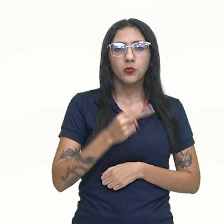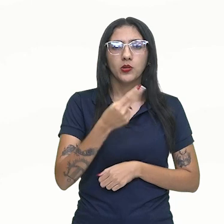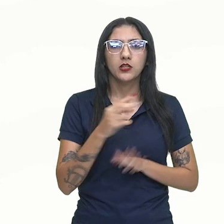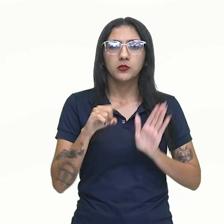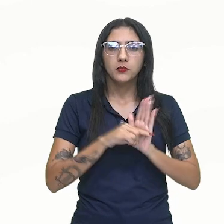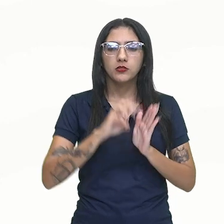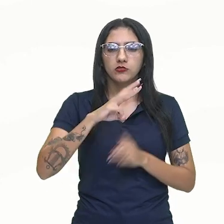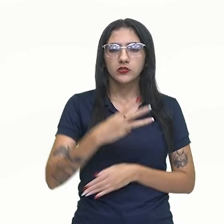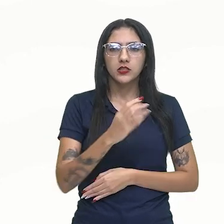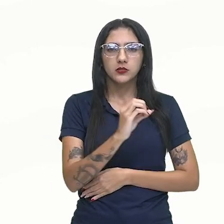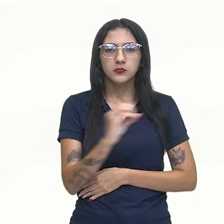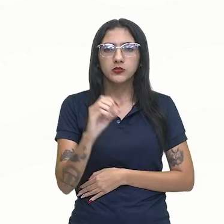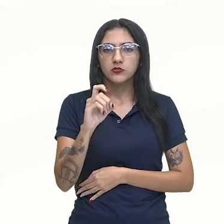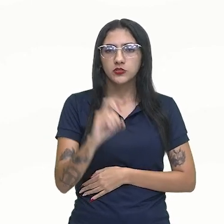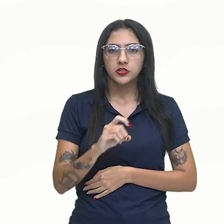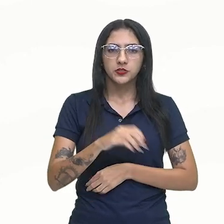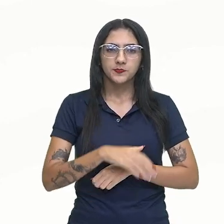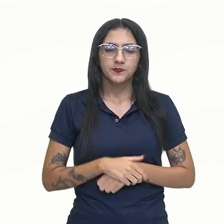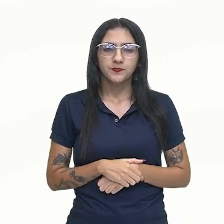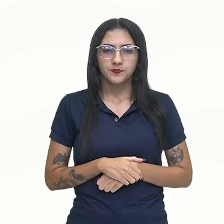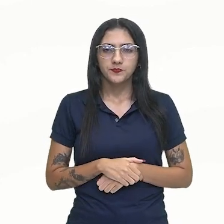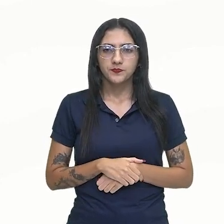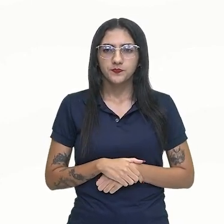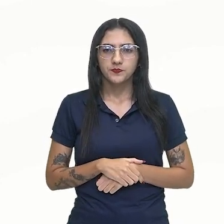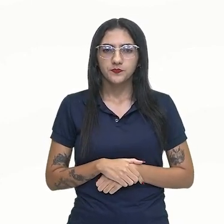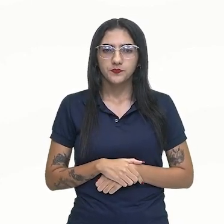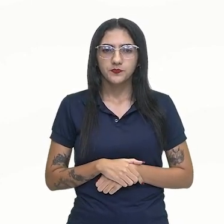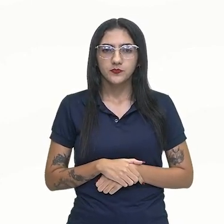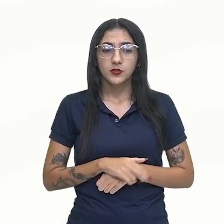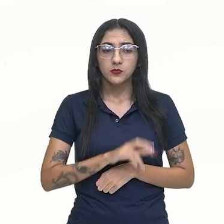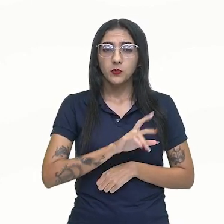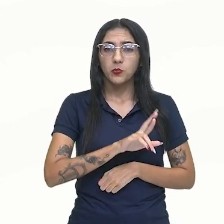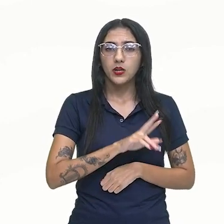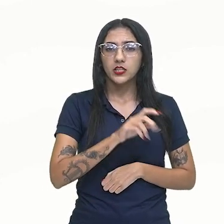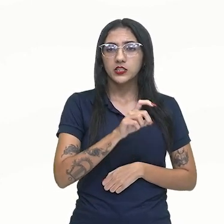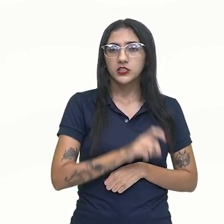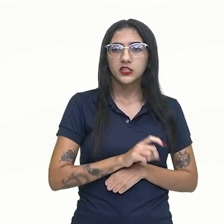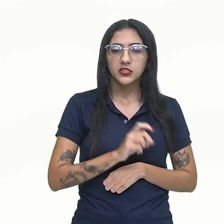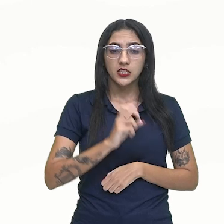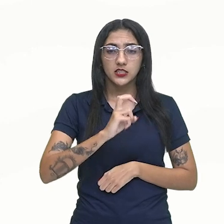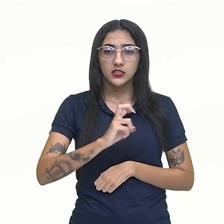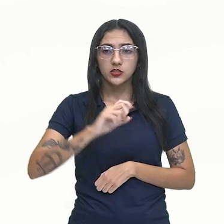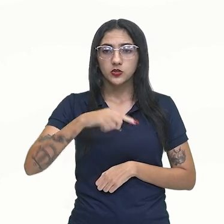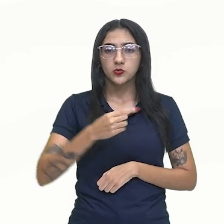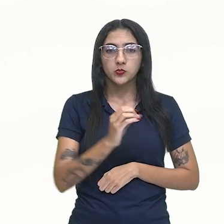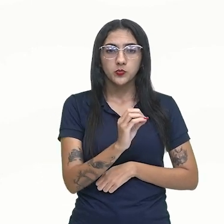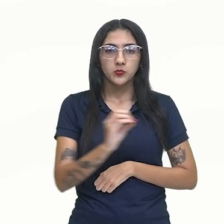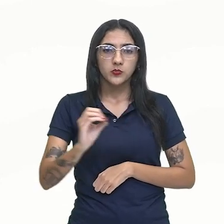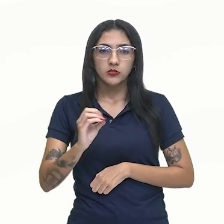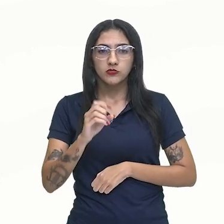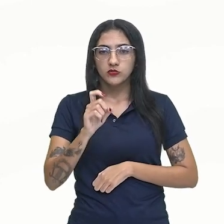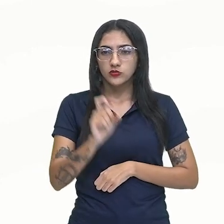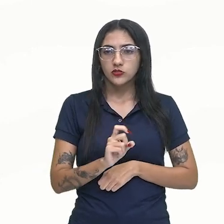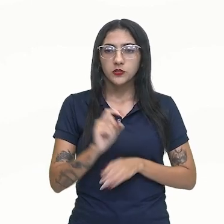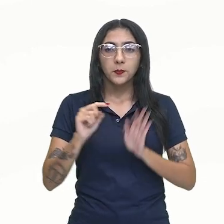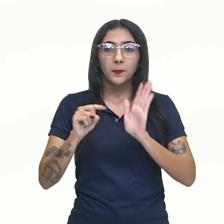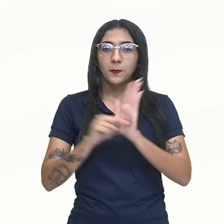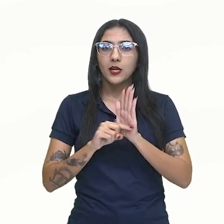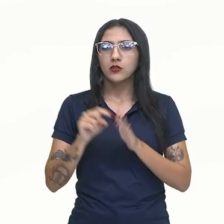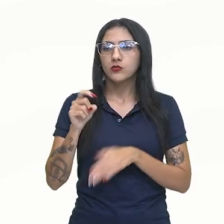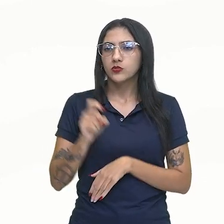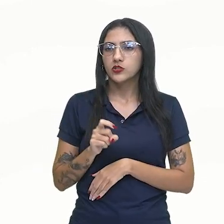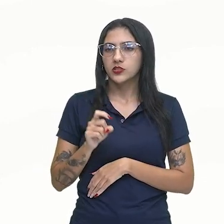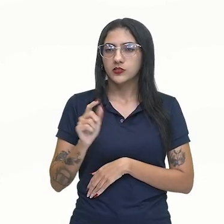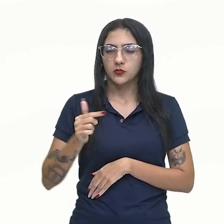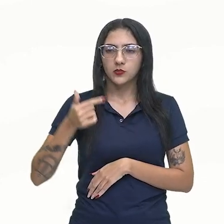3.000x, e a receita é representada por R de x igual a 5.000x menos x ao quadrado.